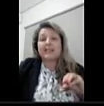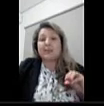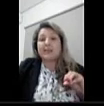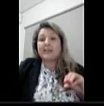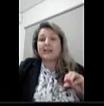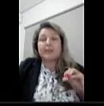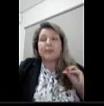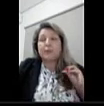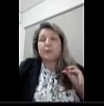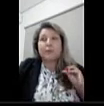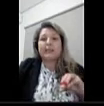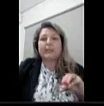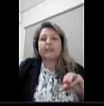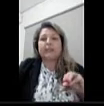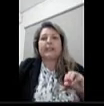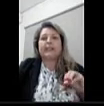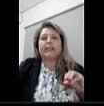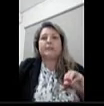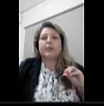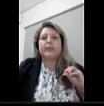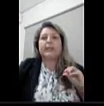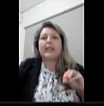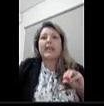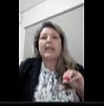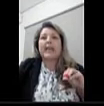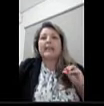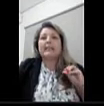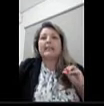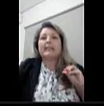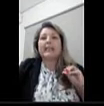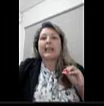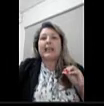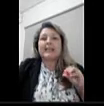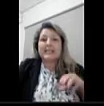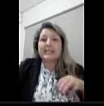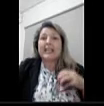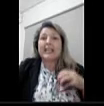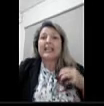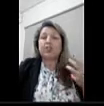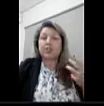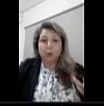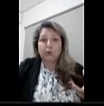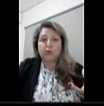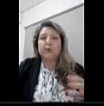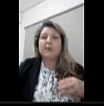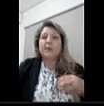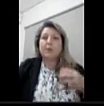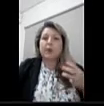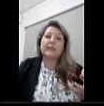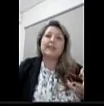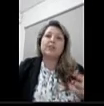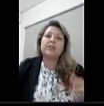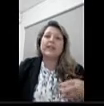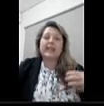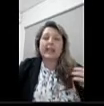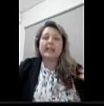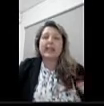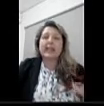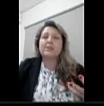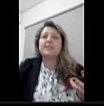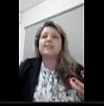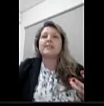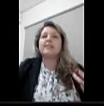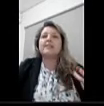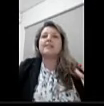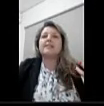isso tem sido, assim, de muita valia, porque ela se sente útil, importante, e até